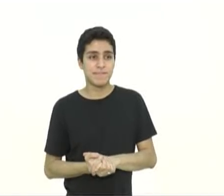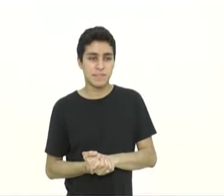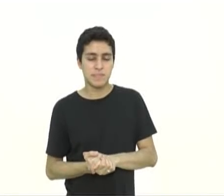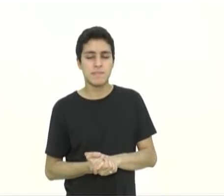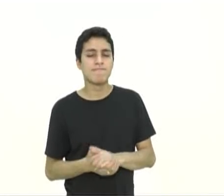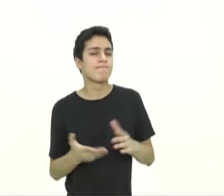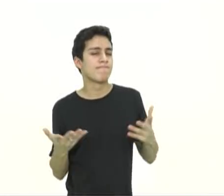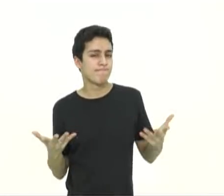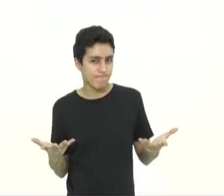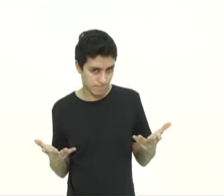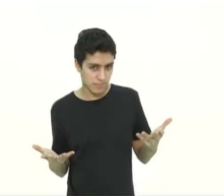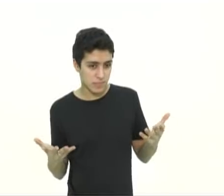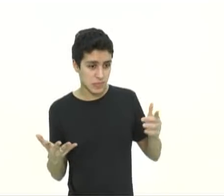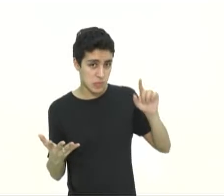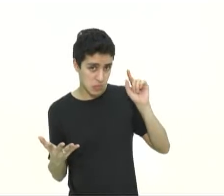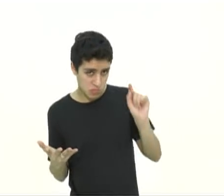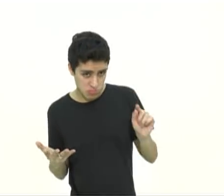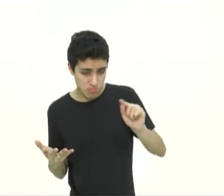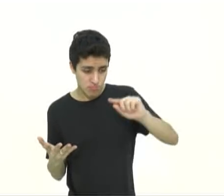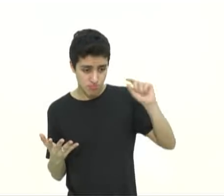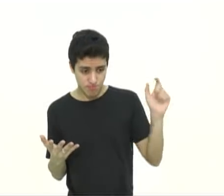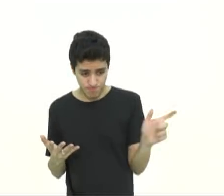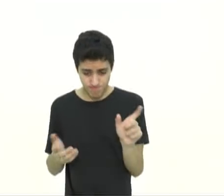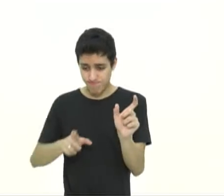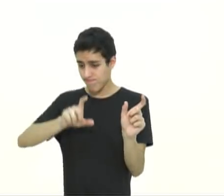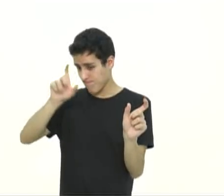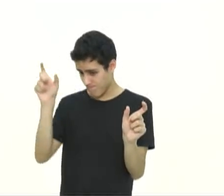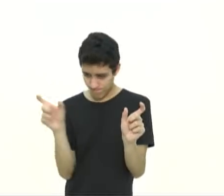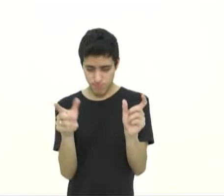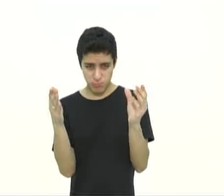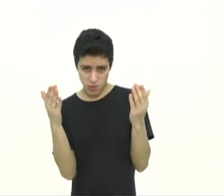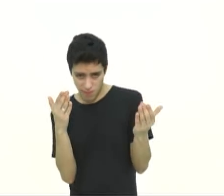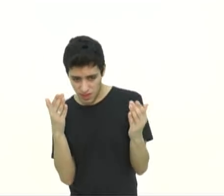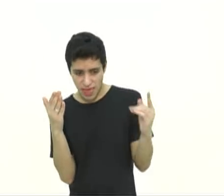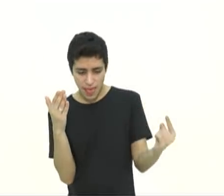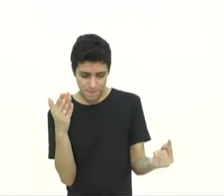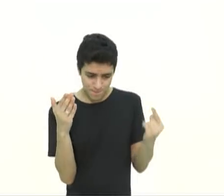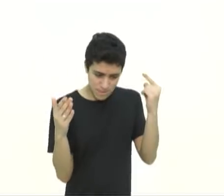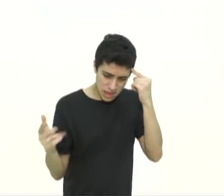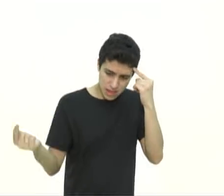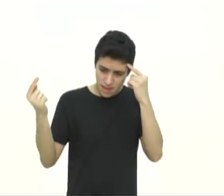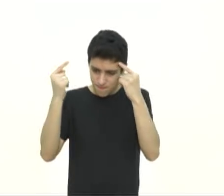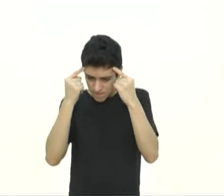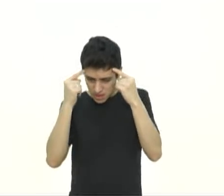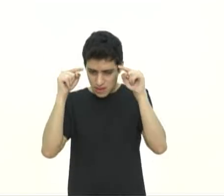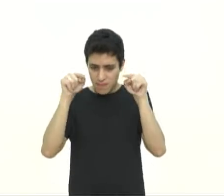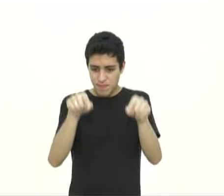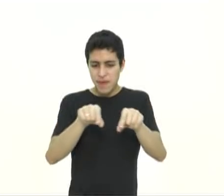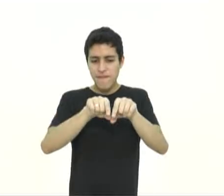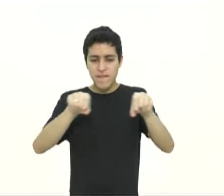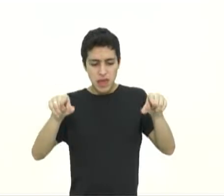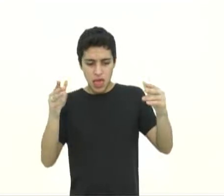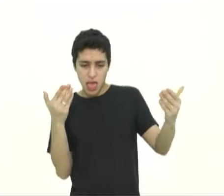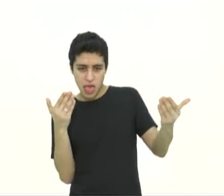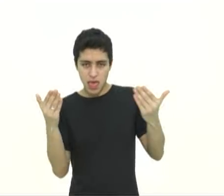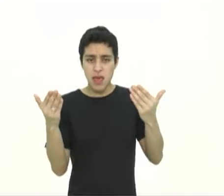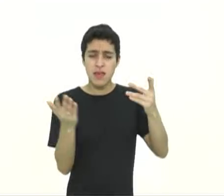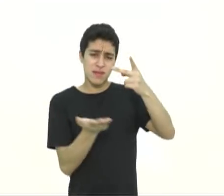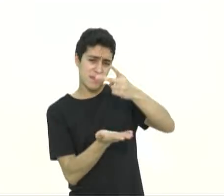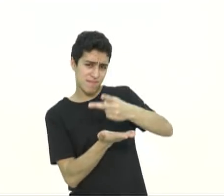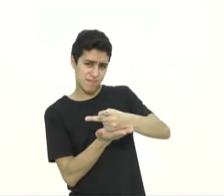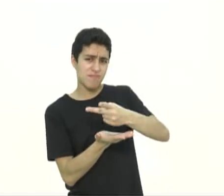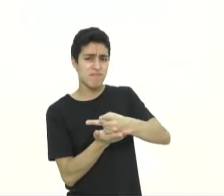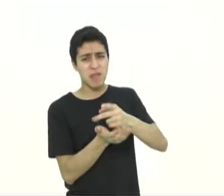Ou seja, pela comparação de dois termos ou ideias num enunciado. Geralmente é acompanhada de